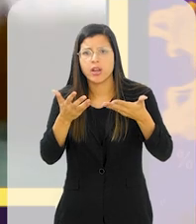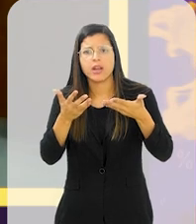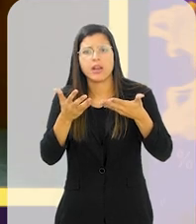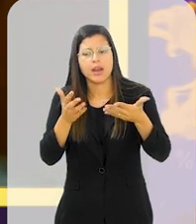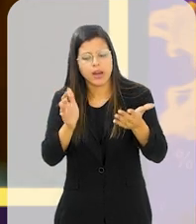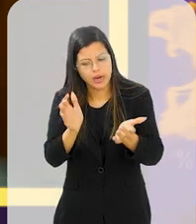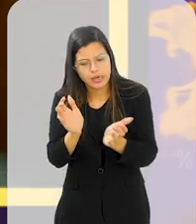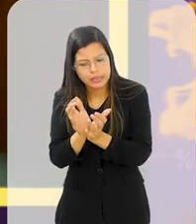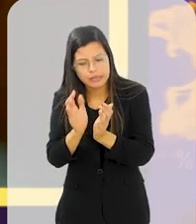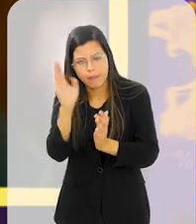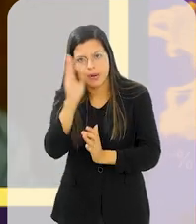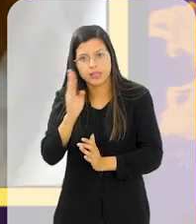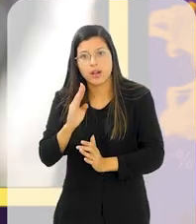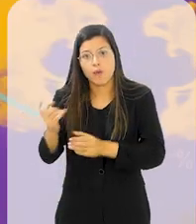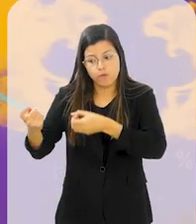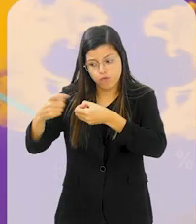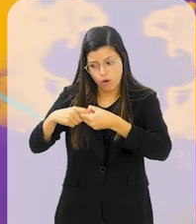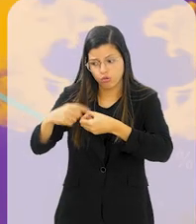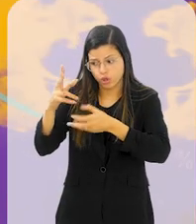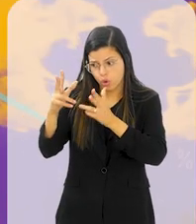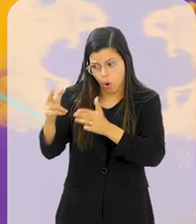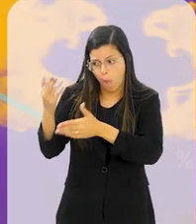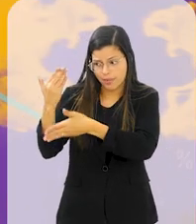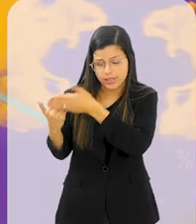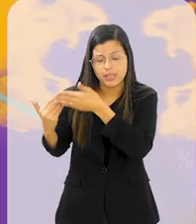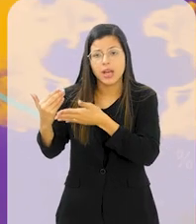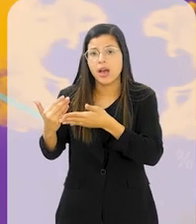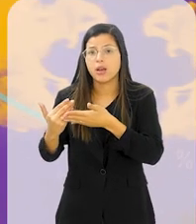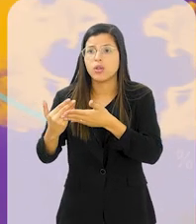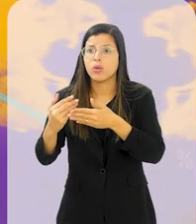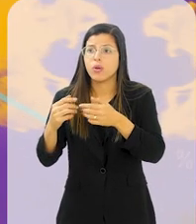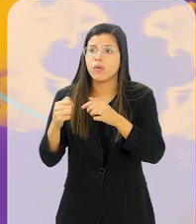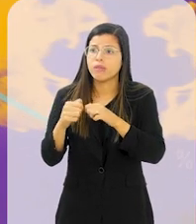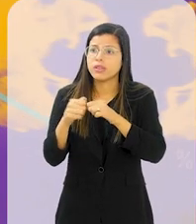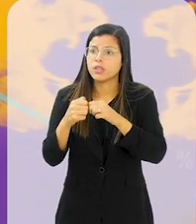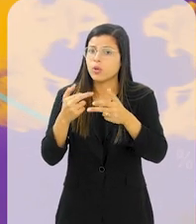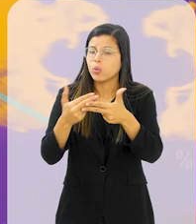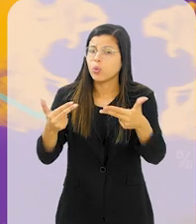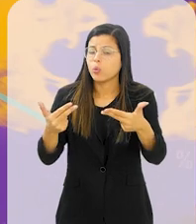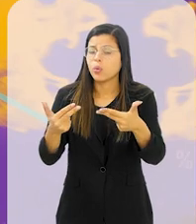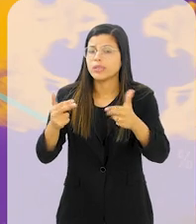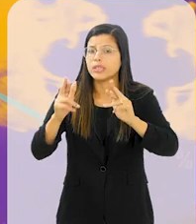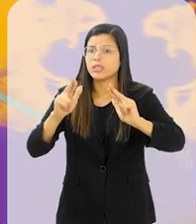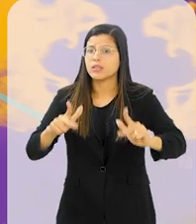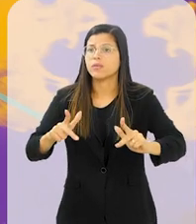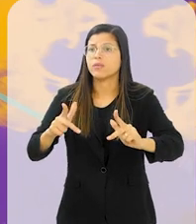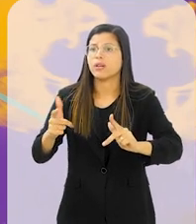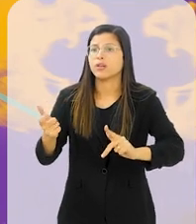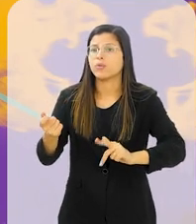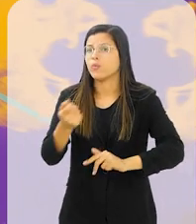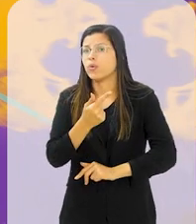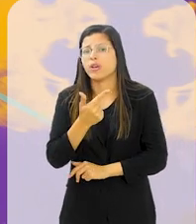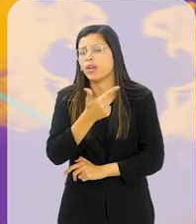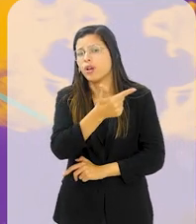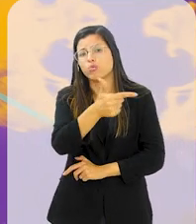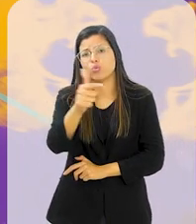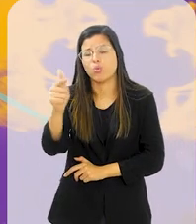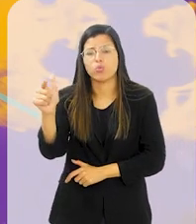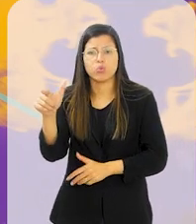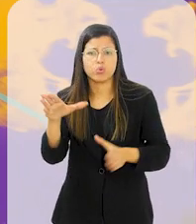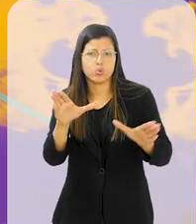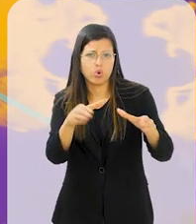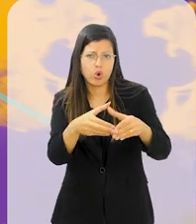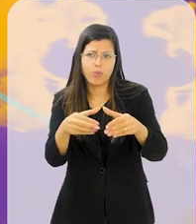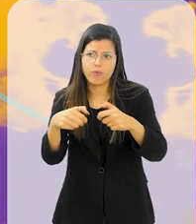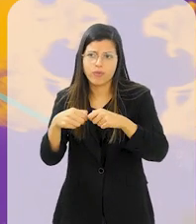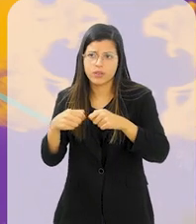estoque, como sempre foi, fazendo coisas diferentes daquilo que os nossos rivais mais qualificados